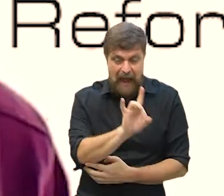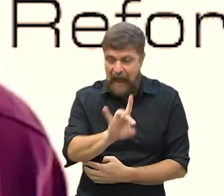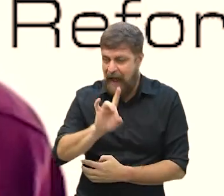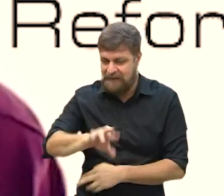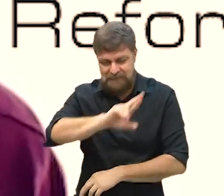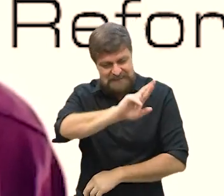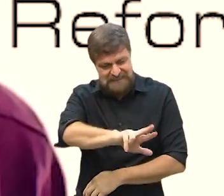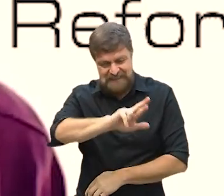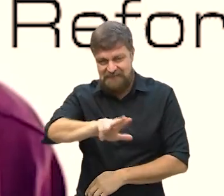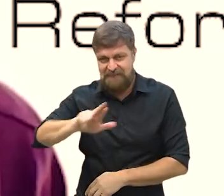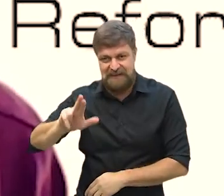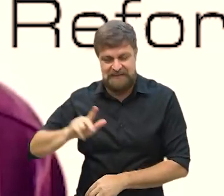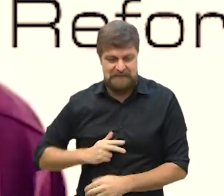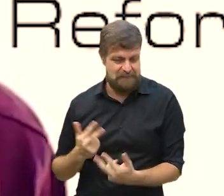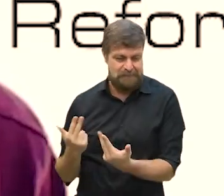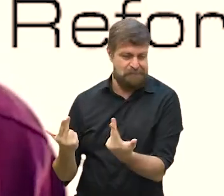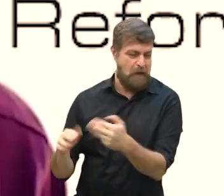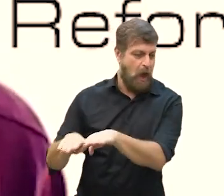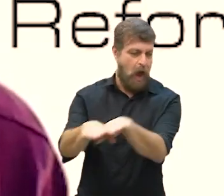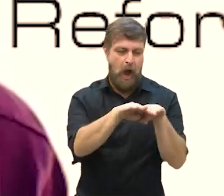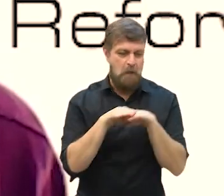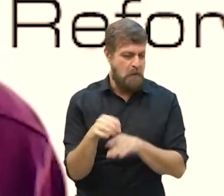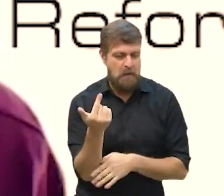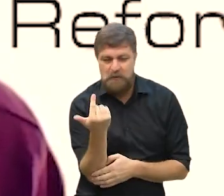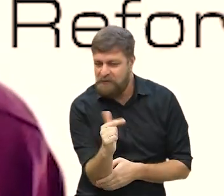não existe rotina, né?